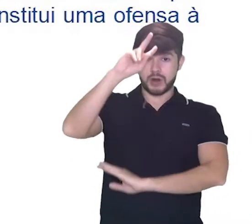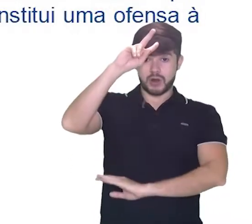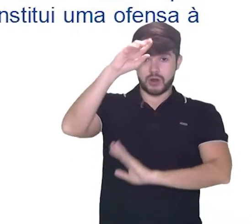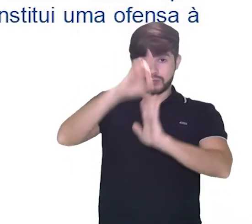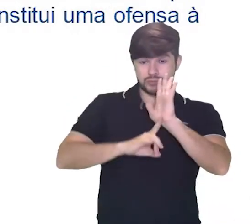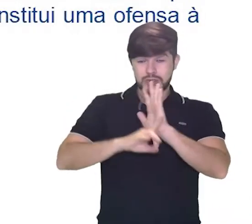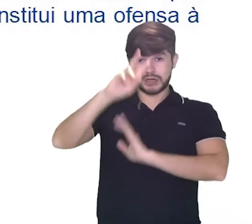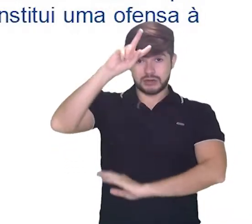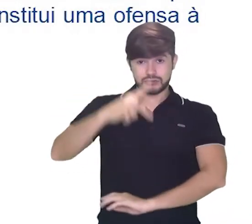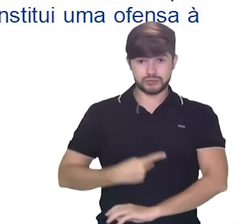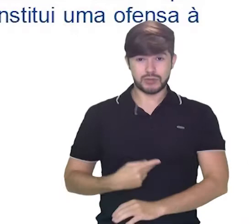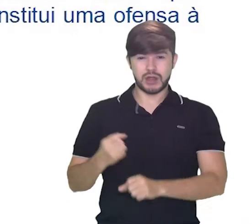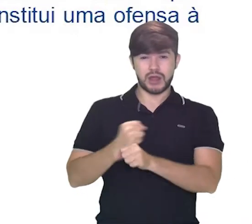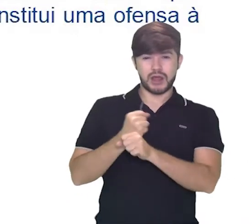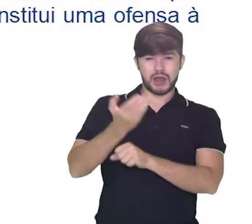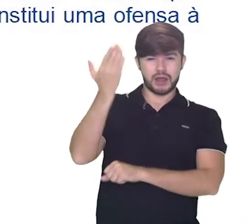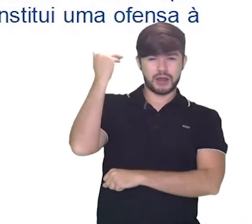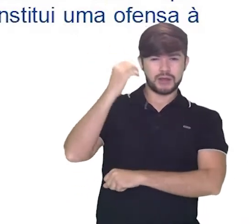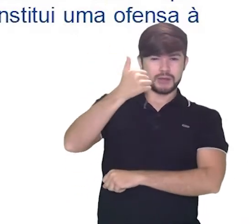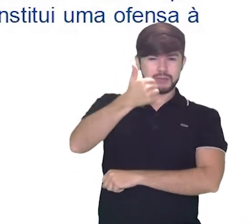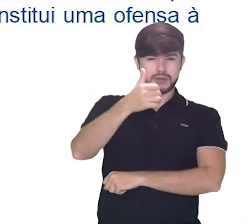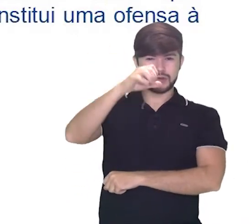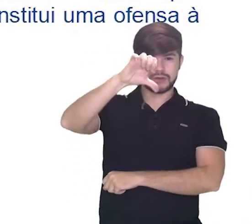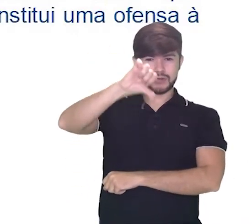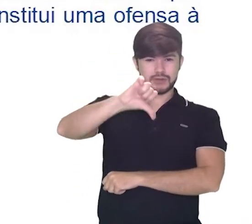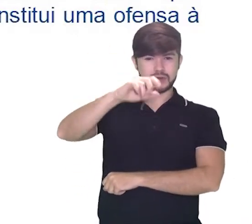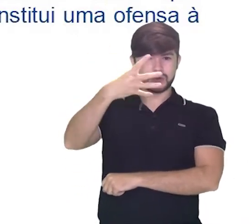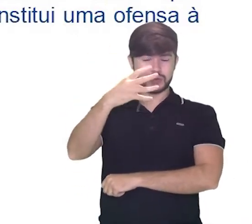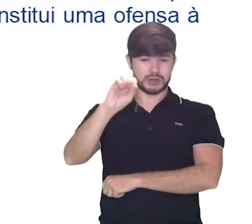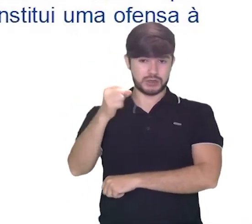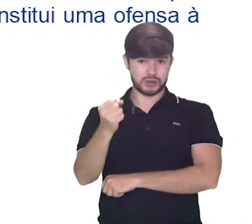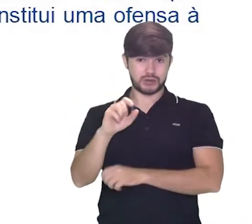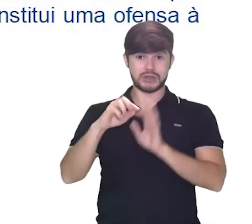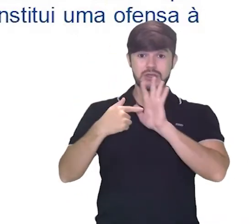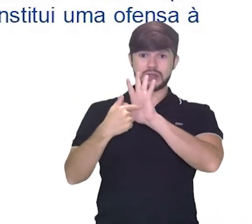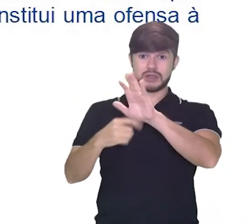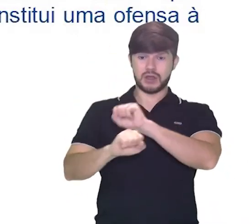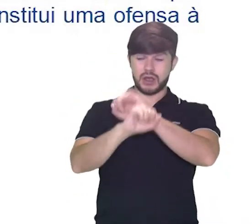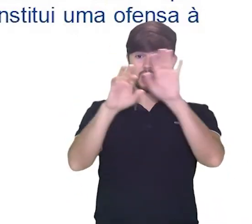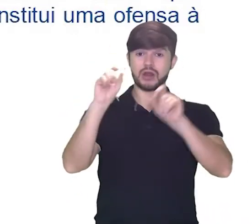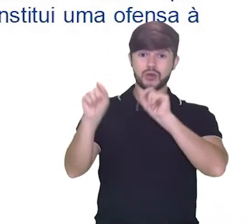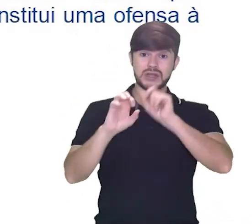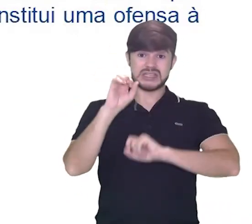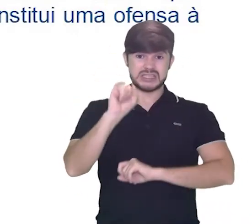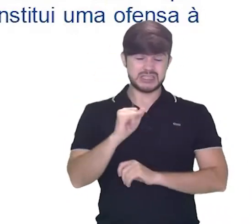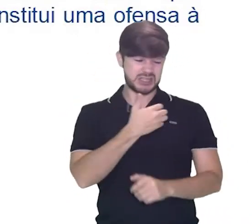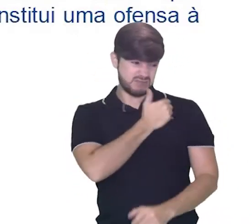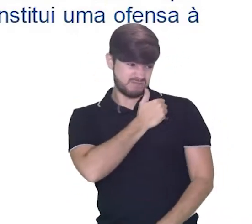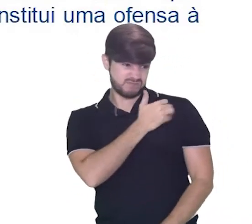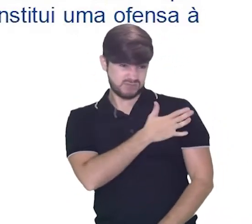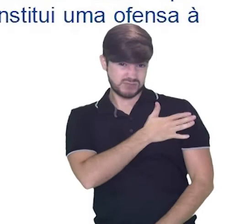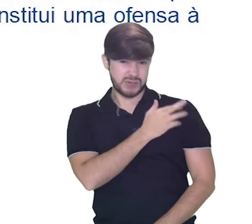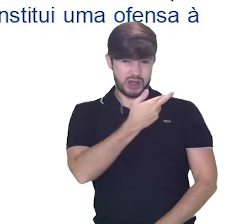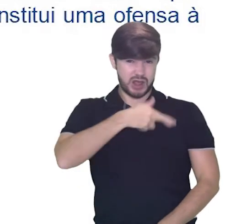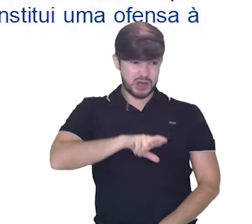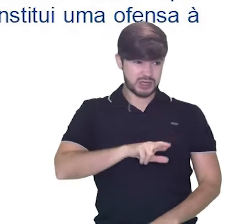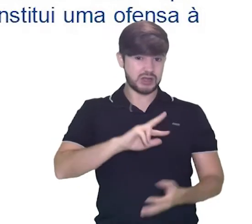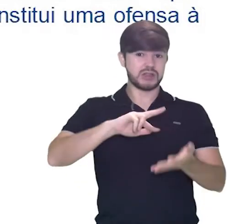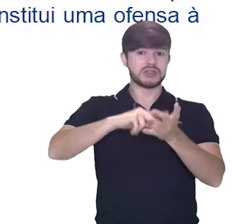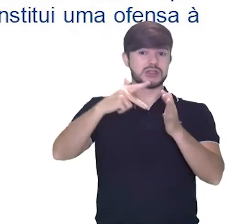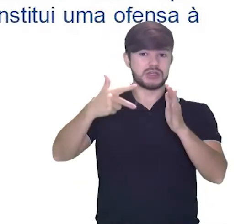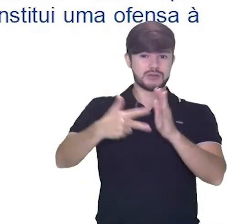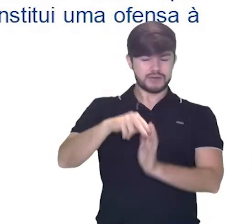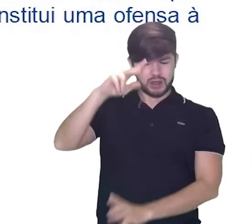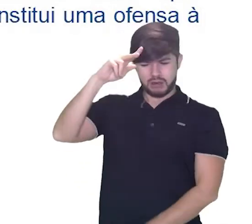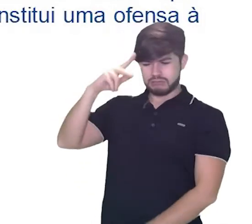dessa Declaração dos Direitos Humanos, em 1948, onde deixa claro que discriminar por motivos de